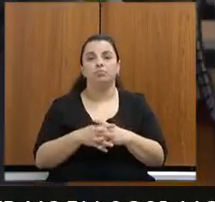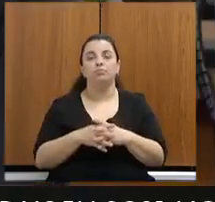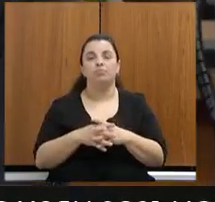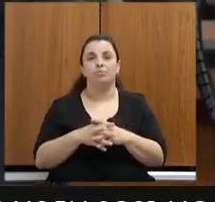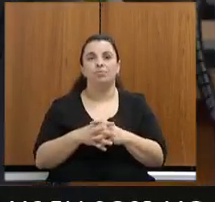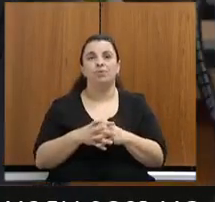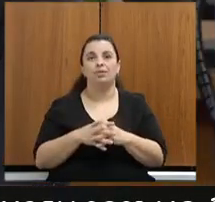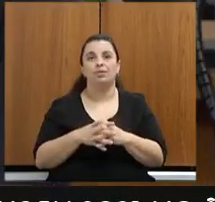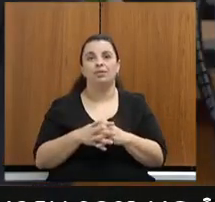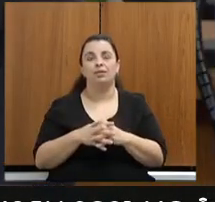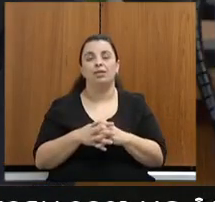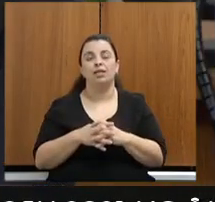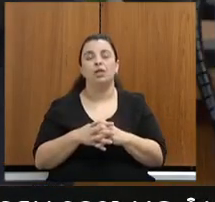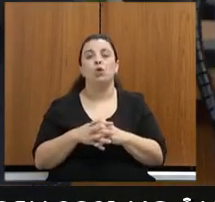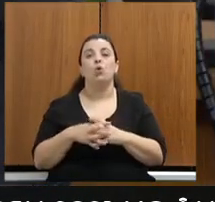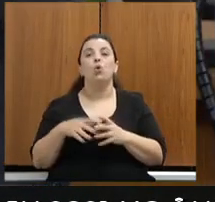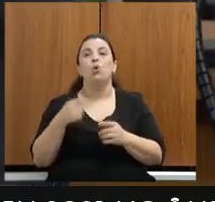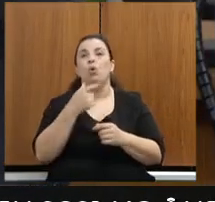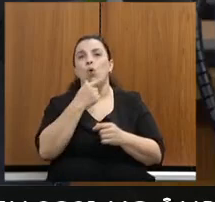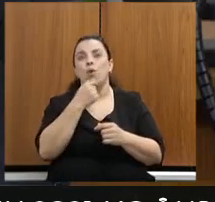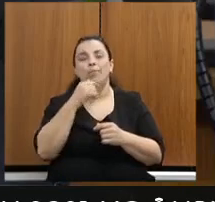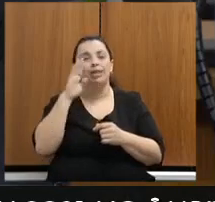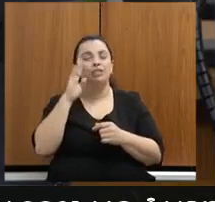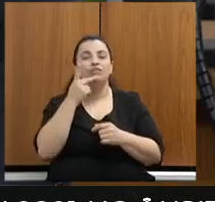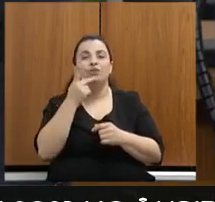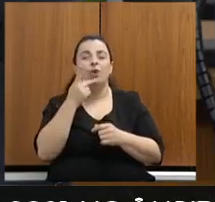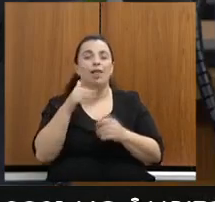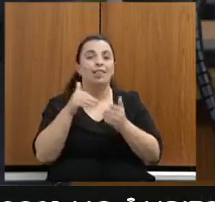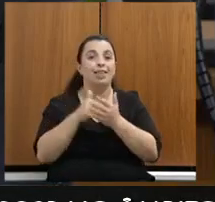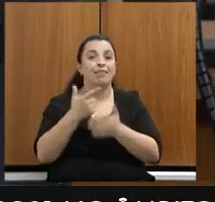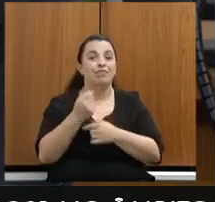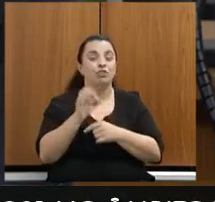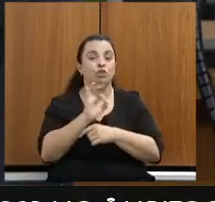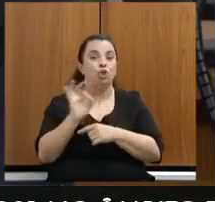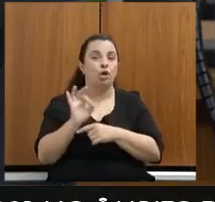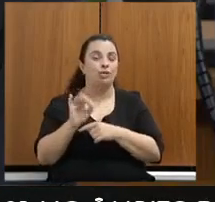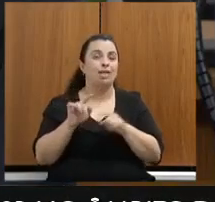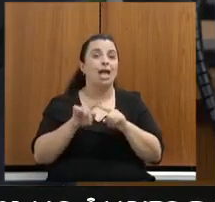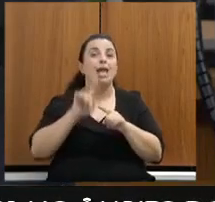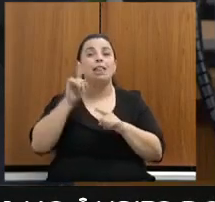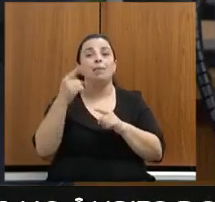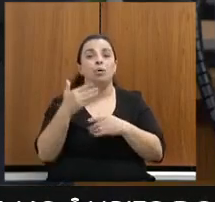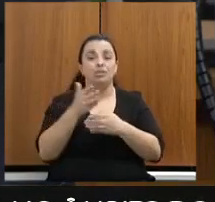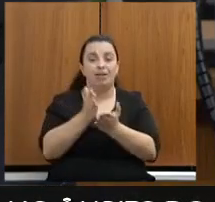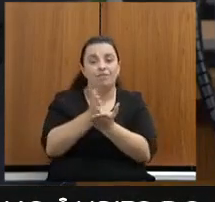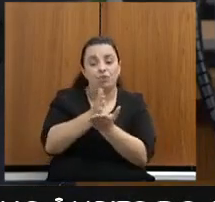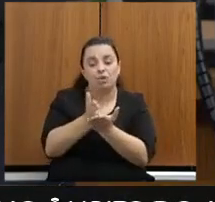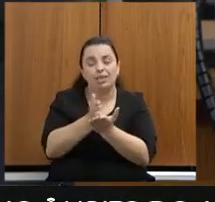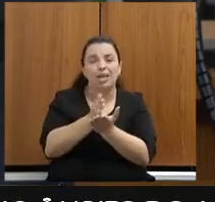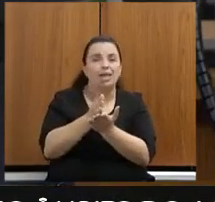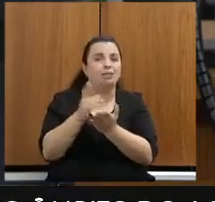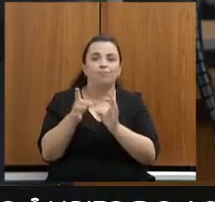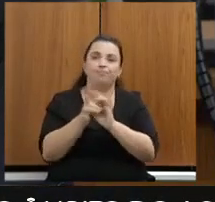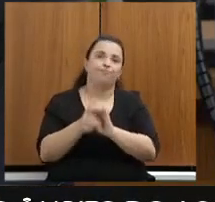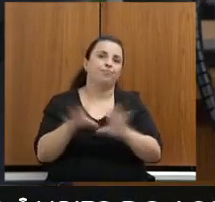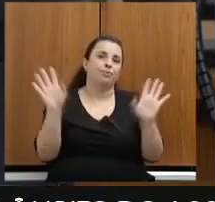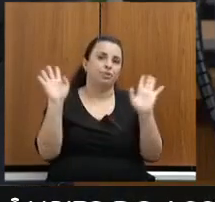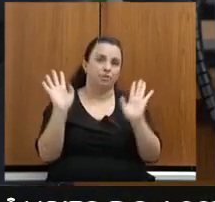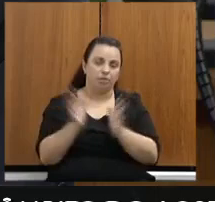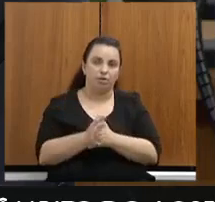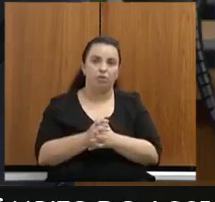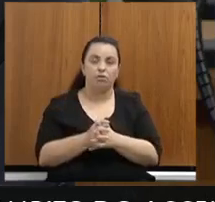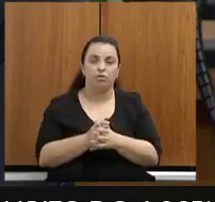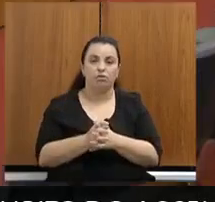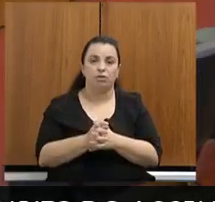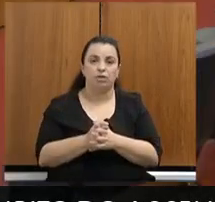residência internet falou na reportagem que era até às 20 horas depois Fronteira ficava por conta só nós temos desafio